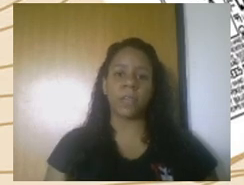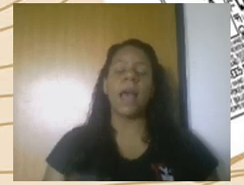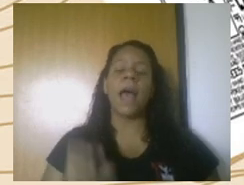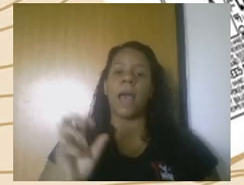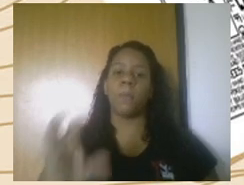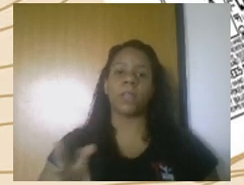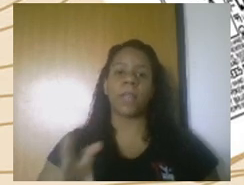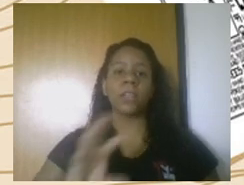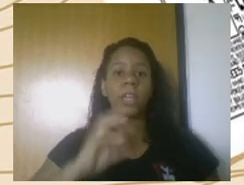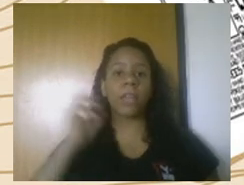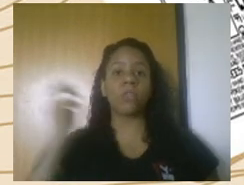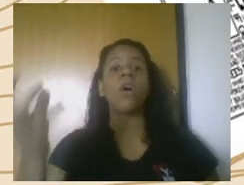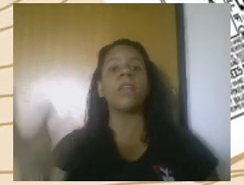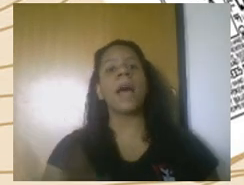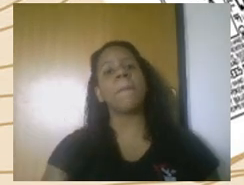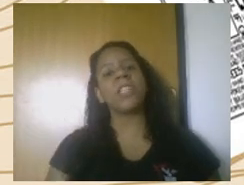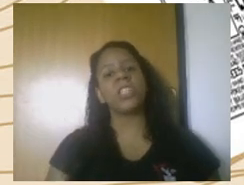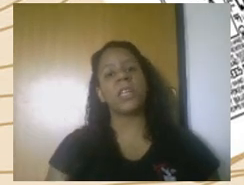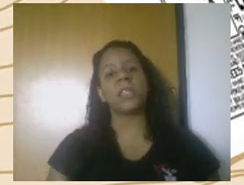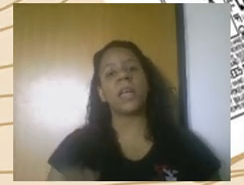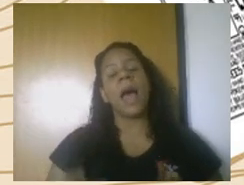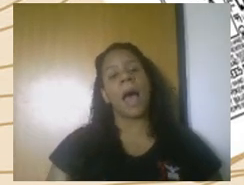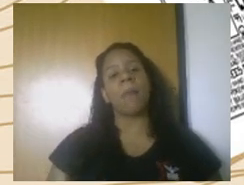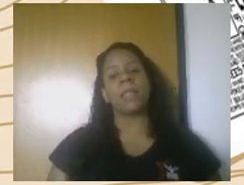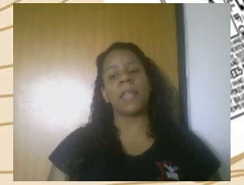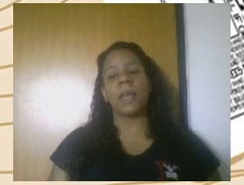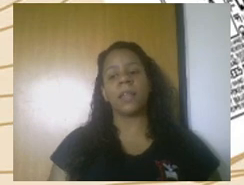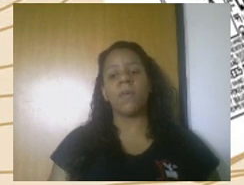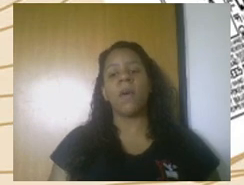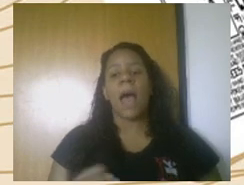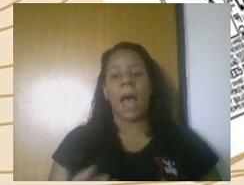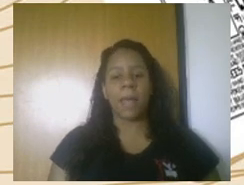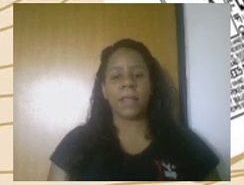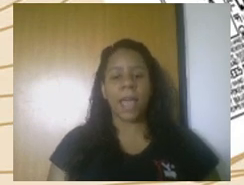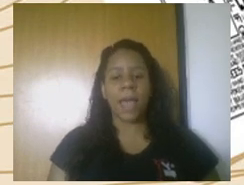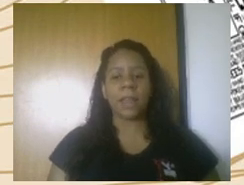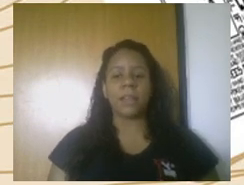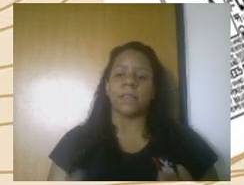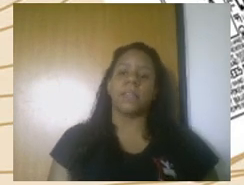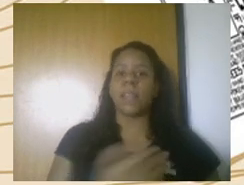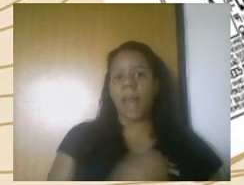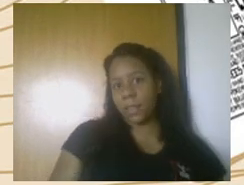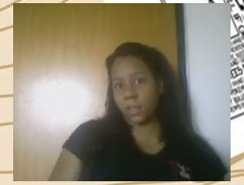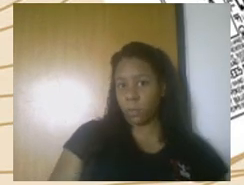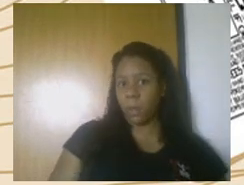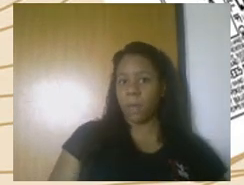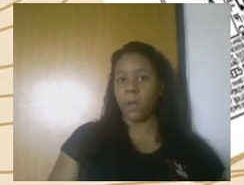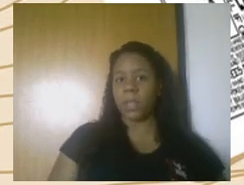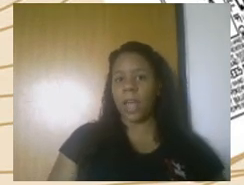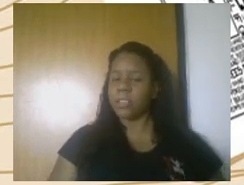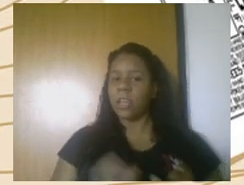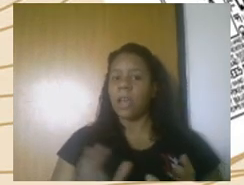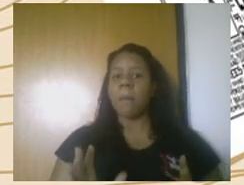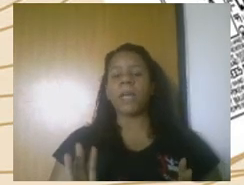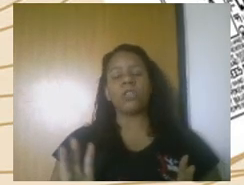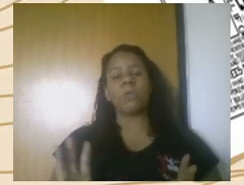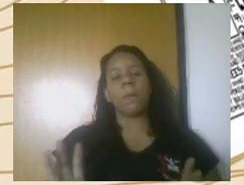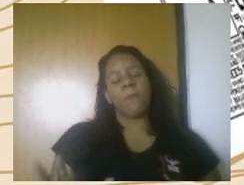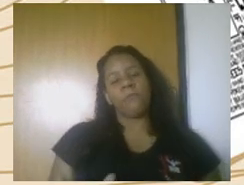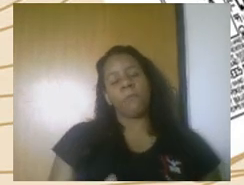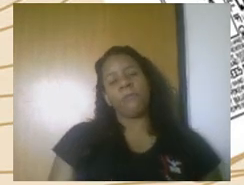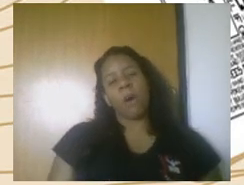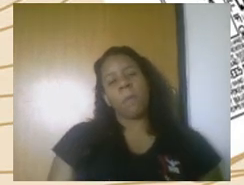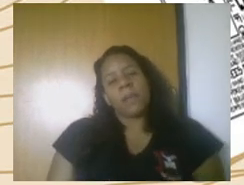gente vê. A reportagem é toda a pesquisa. A matéria não. A matéria se trata de uma reportagem, mas